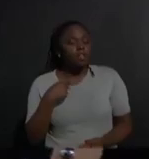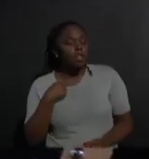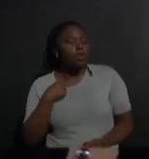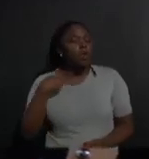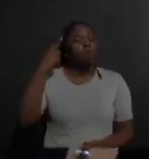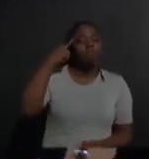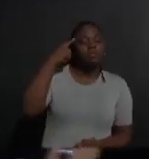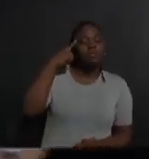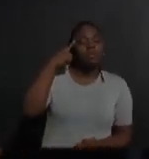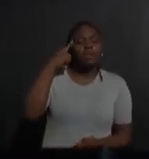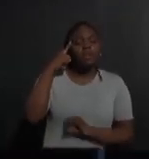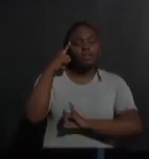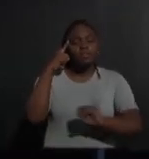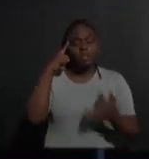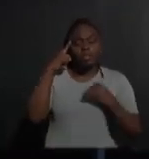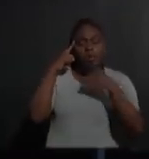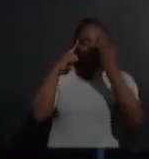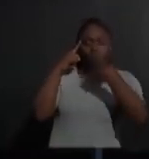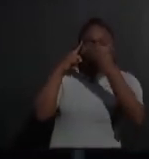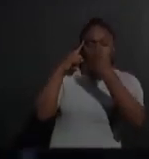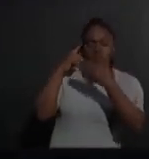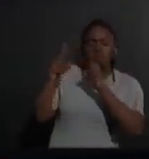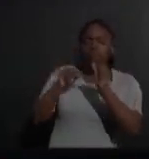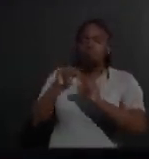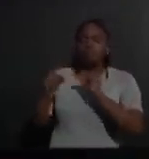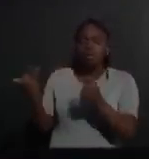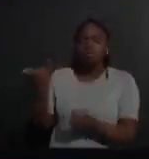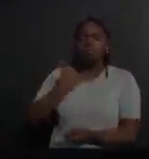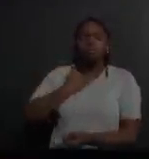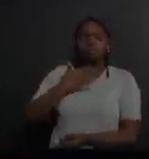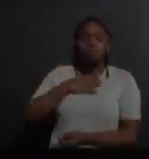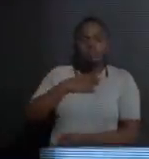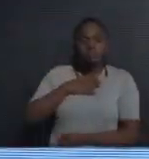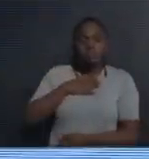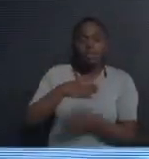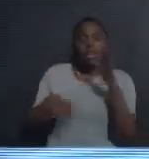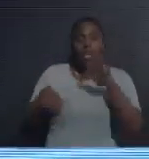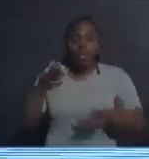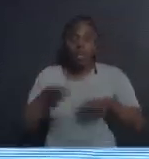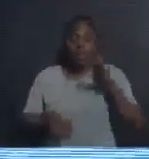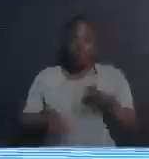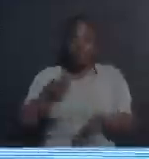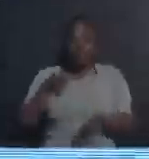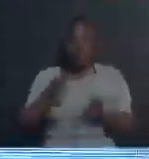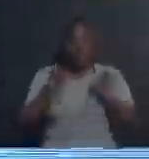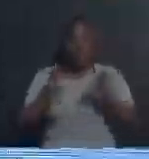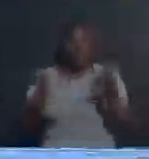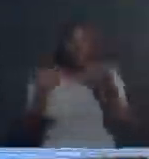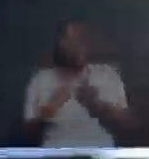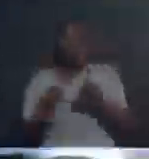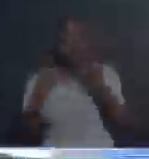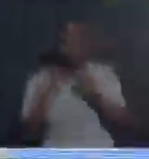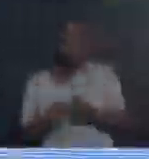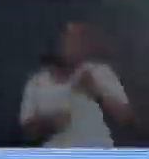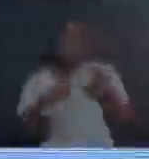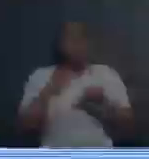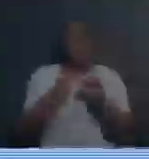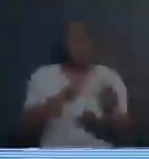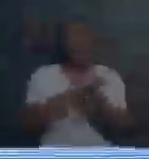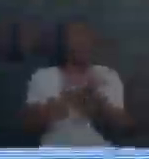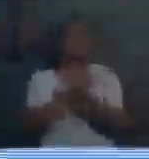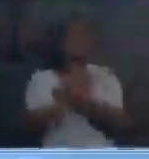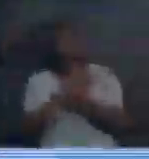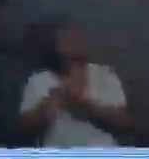eu estou chorando, quem vem falar isso comigo? Quem sabe você está aqui hoje no modo receber? Quem está cuidando de mim? Ninguém. Quem está me dando pão?